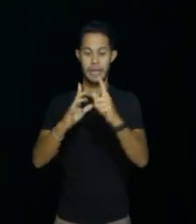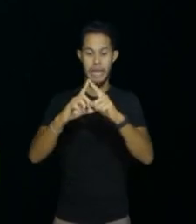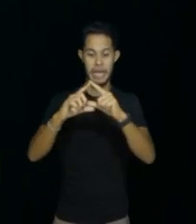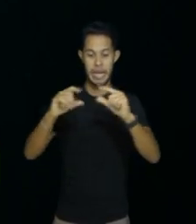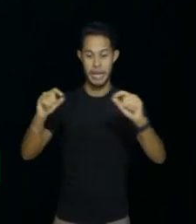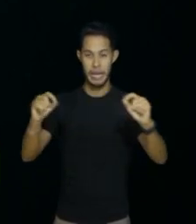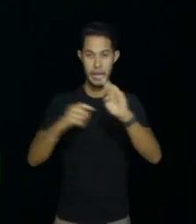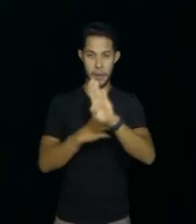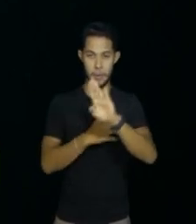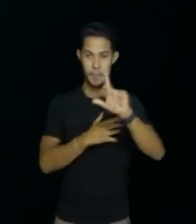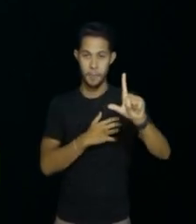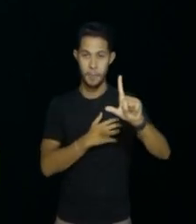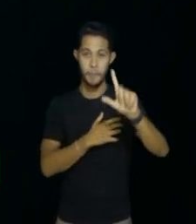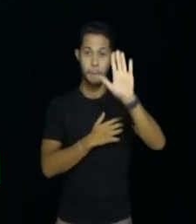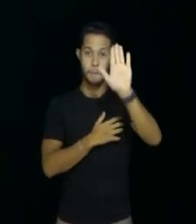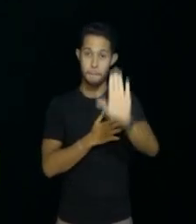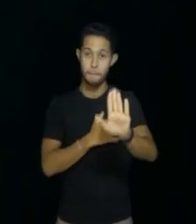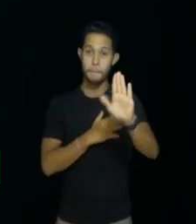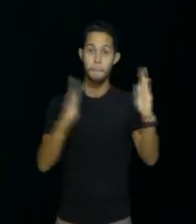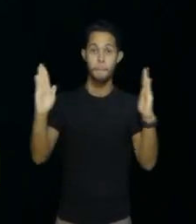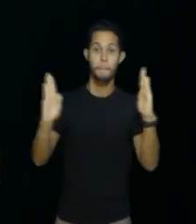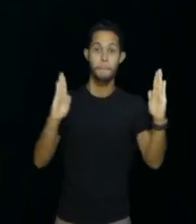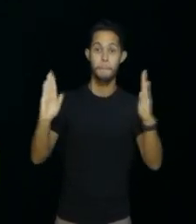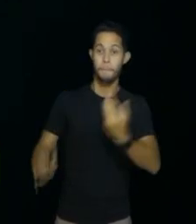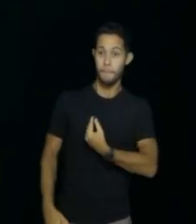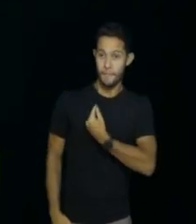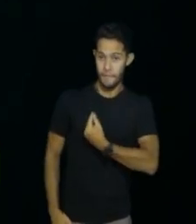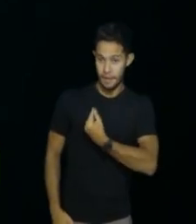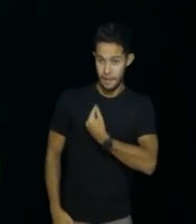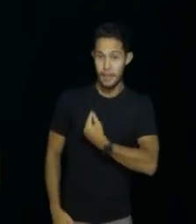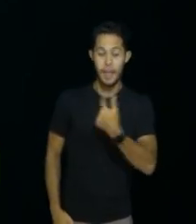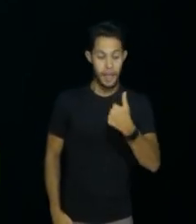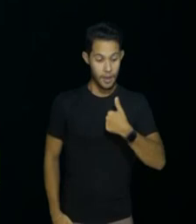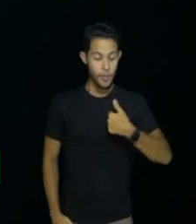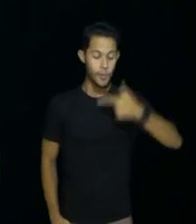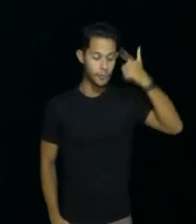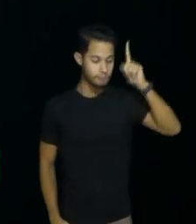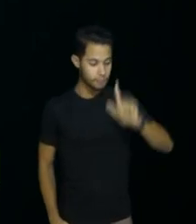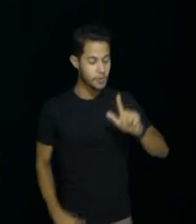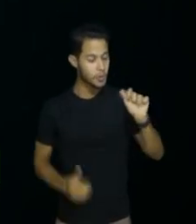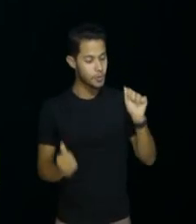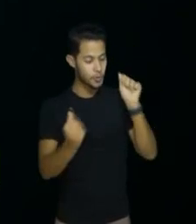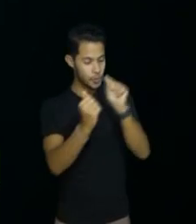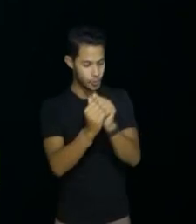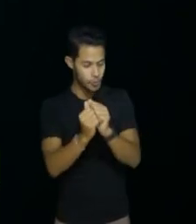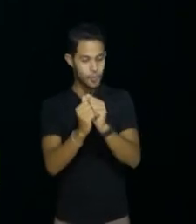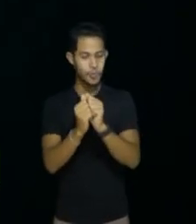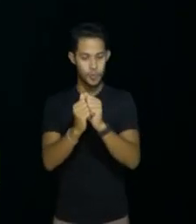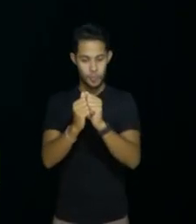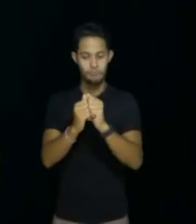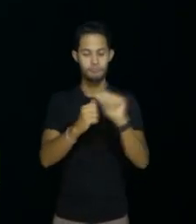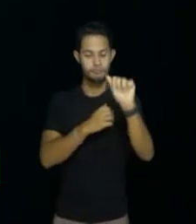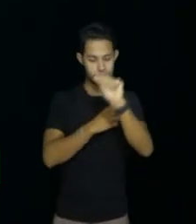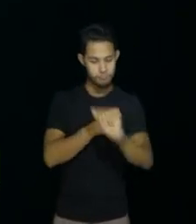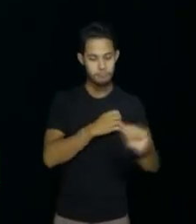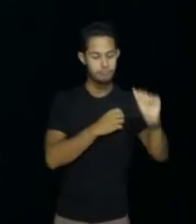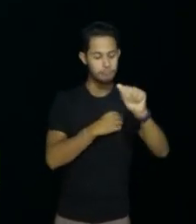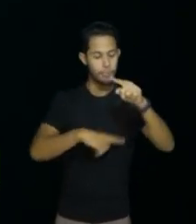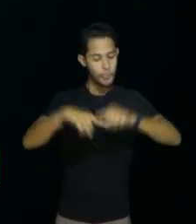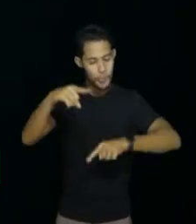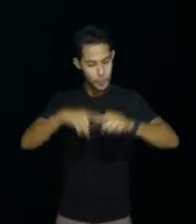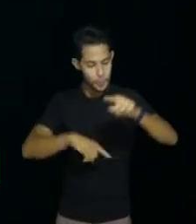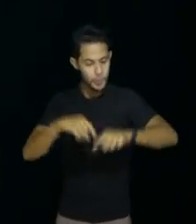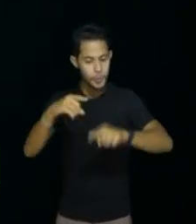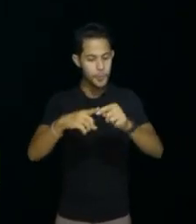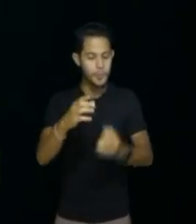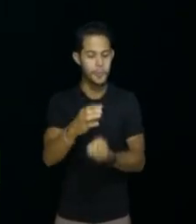momento da minha vida eu fui agraciado em conduzir este produto com os demais sócios da associação que fazem parte, que produzem esse produto,